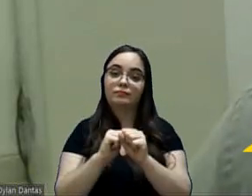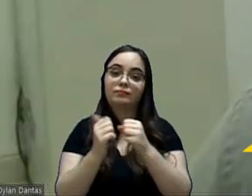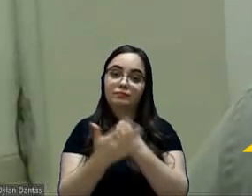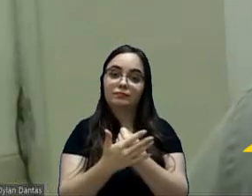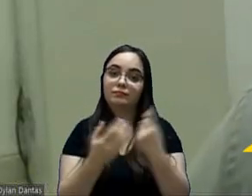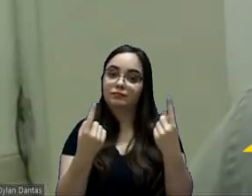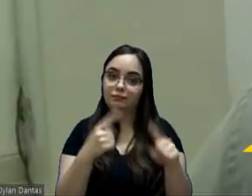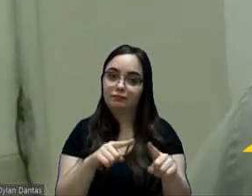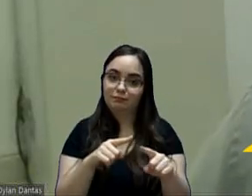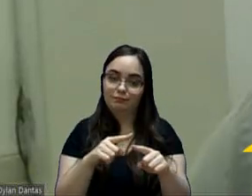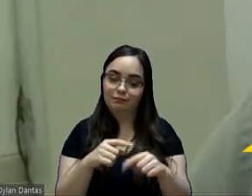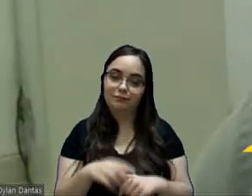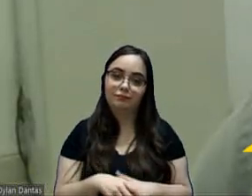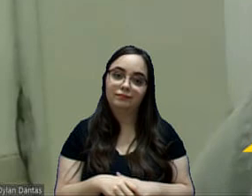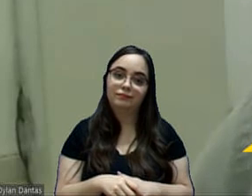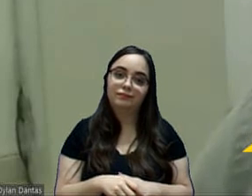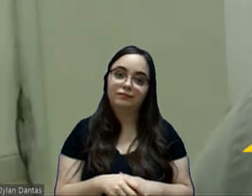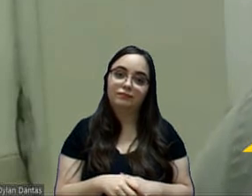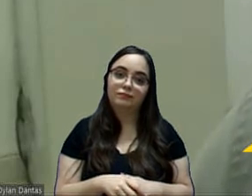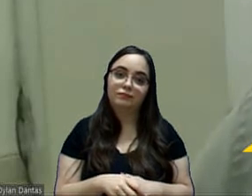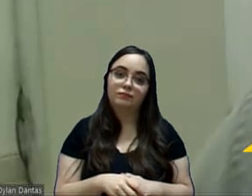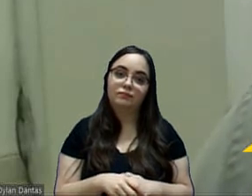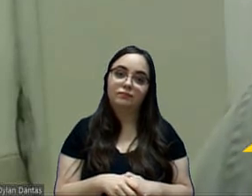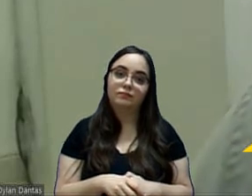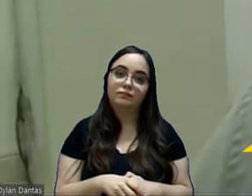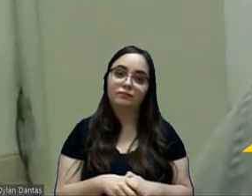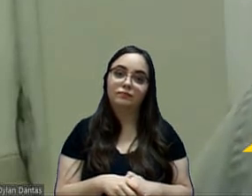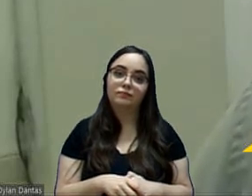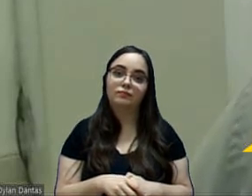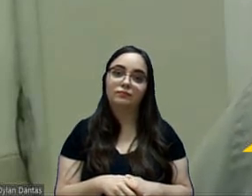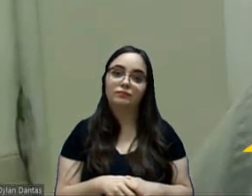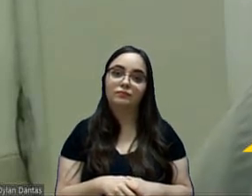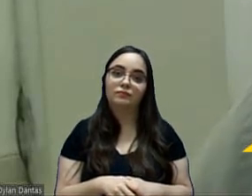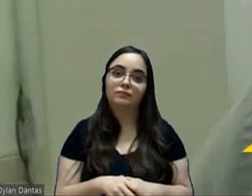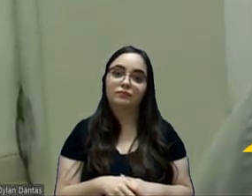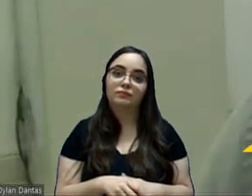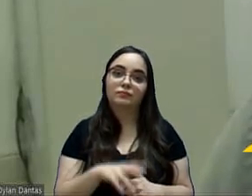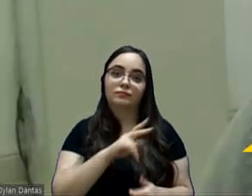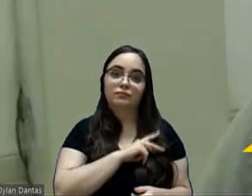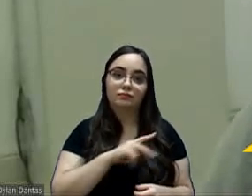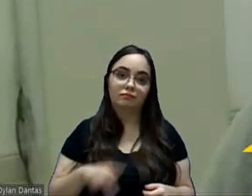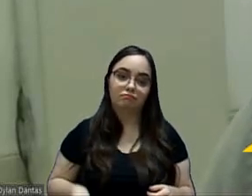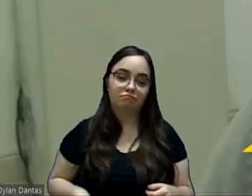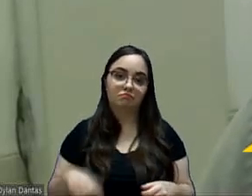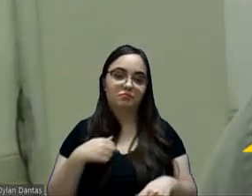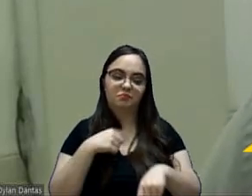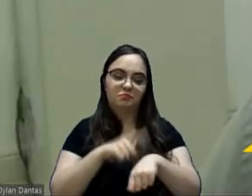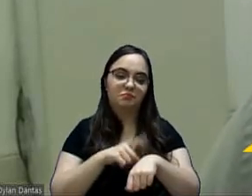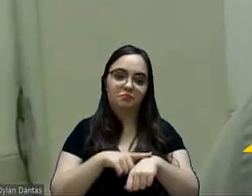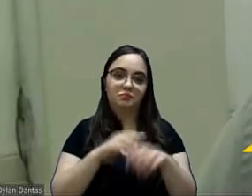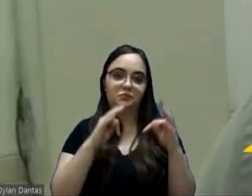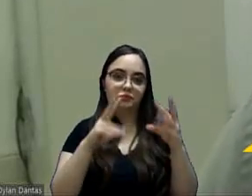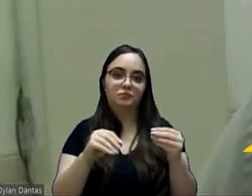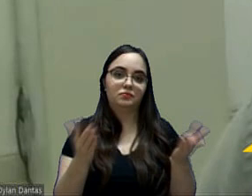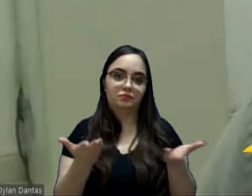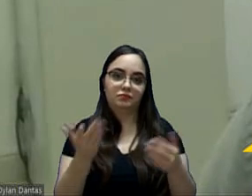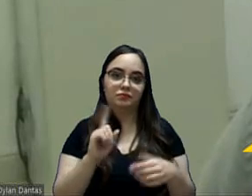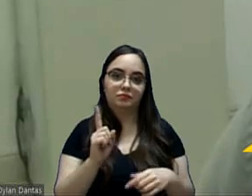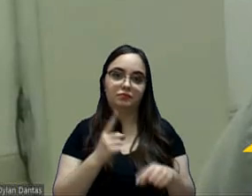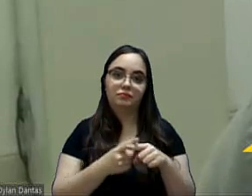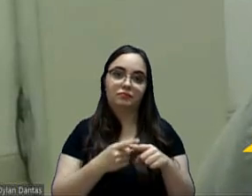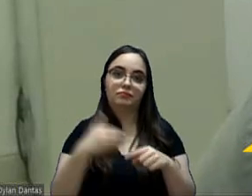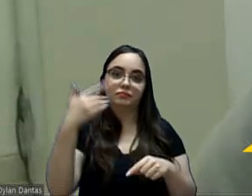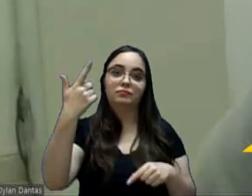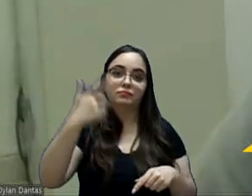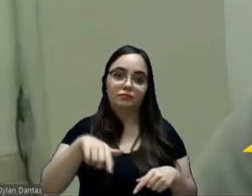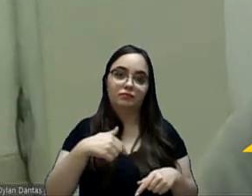à Covid-19. Então, essa é a minha consideração, tá bom? Presidente, eu não vou usar todo o meu tempo agora, porque se precisar,